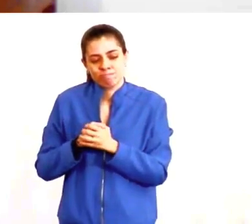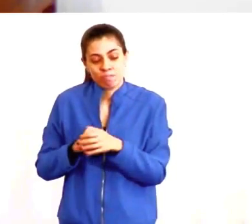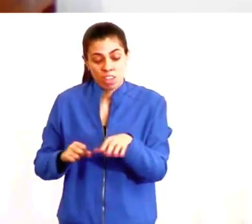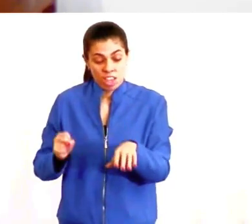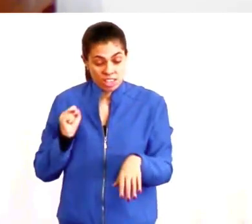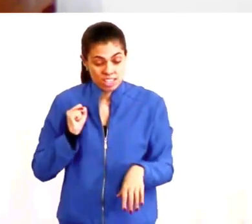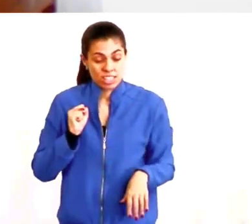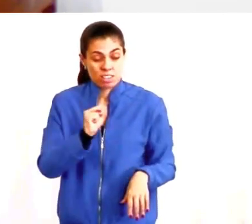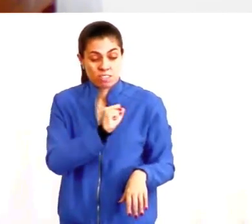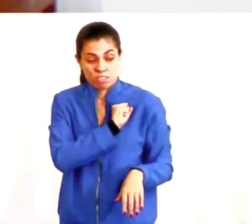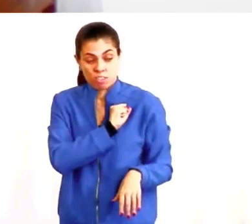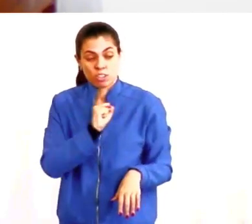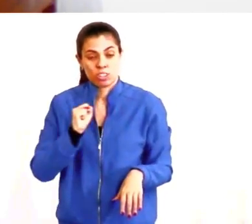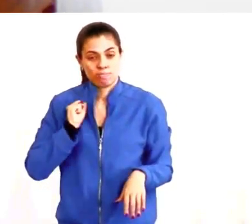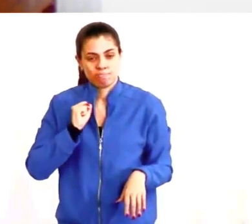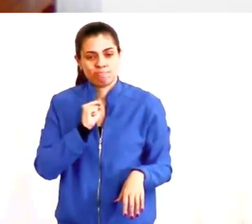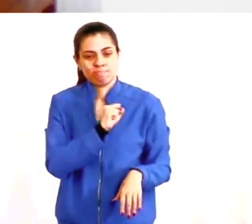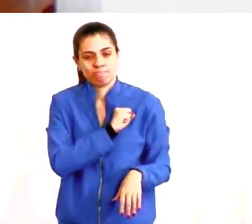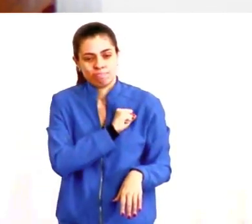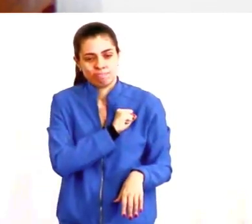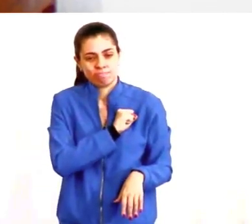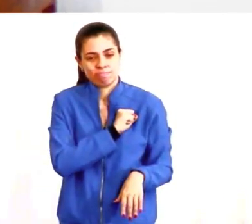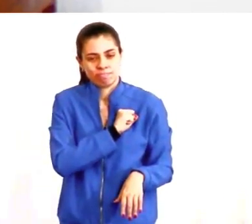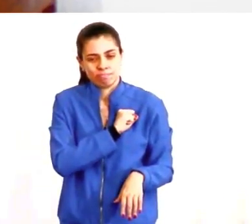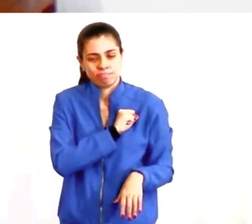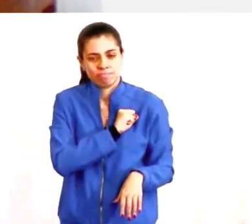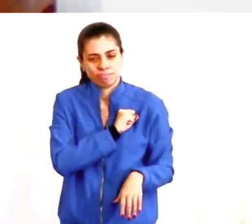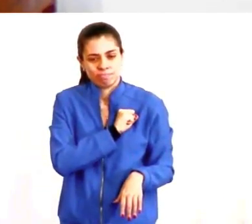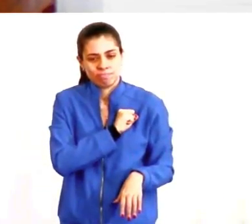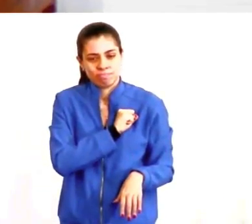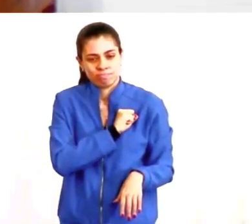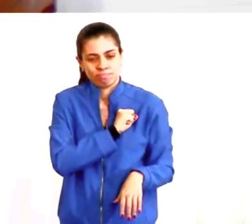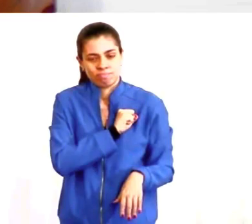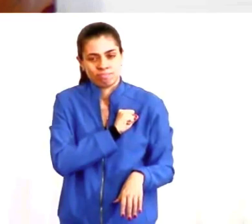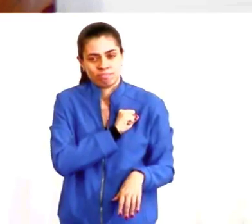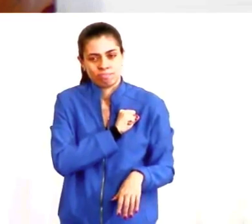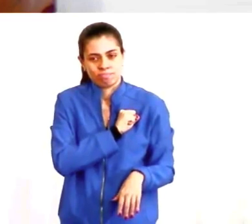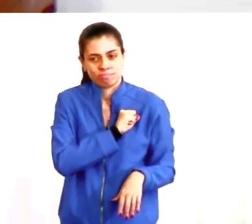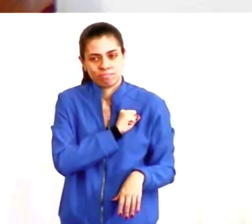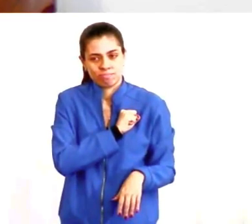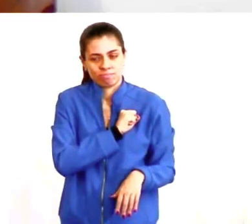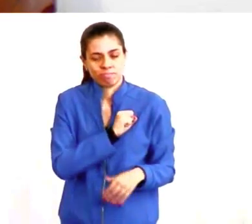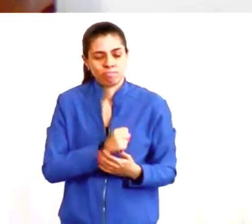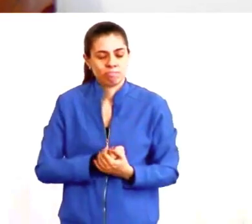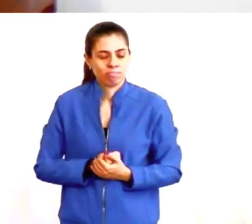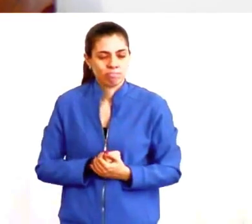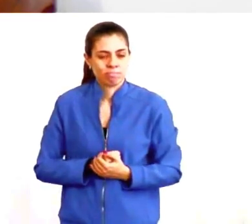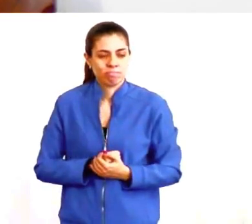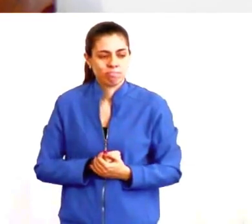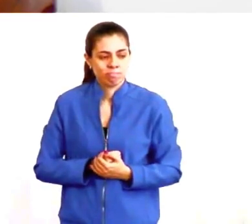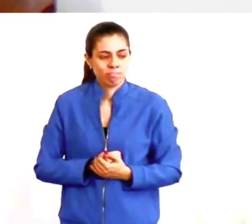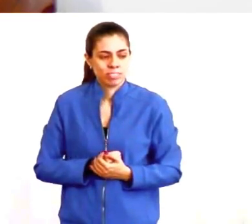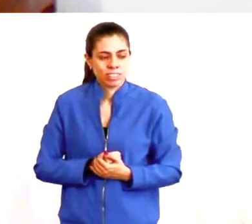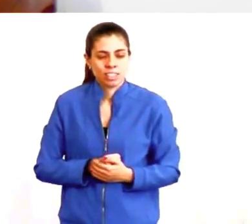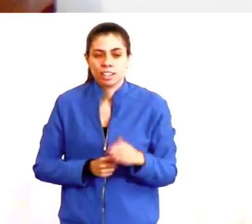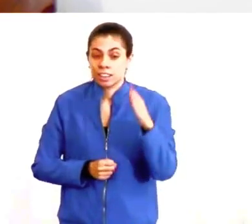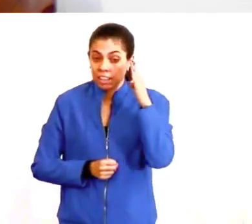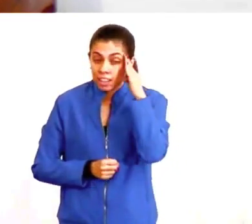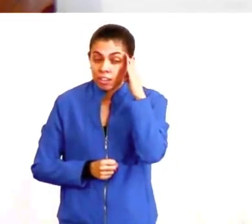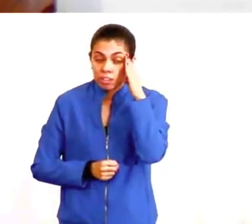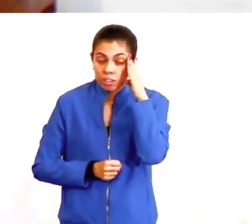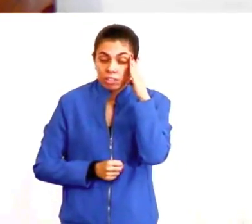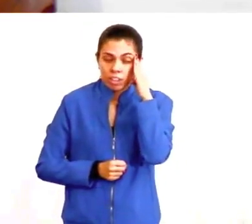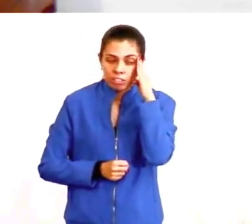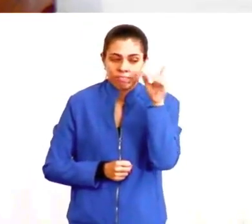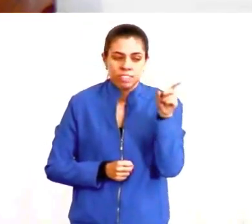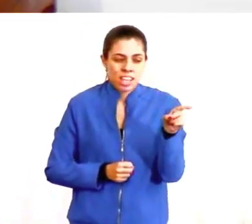de Melquisedeque. Aquele que havia sido profetizado por todos os profetas do Antigo Testamento,